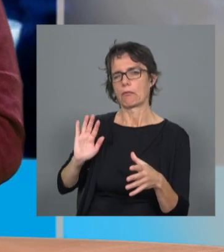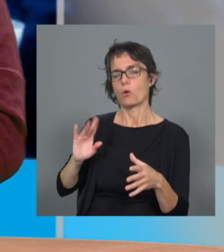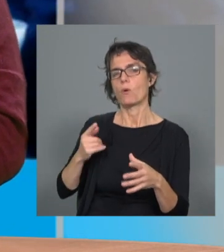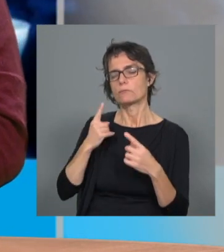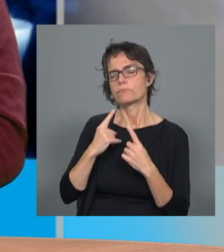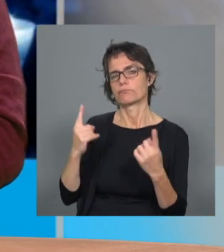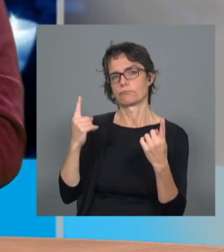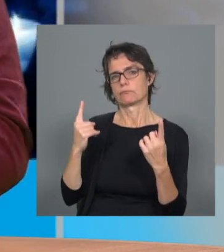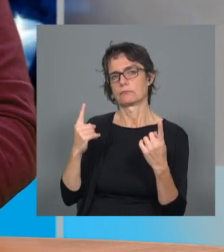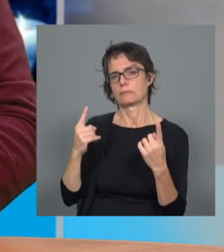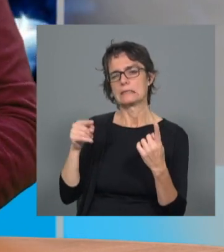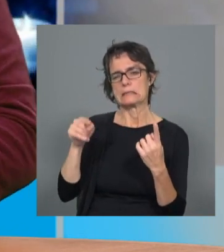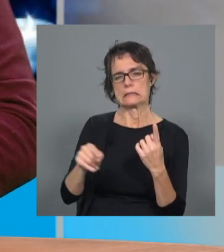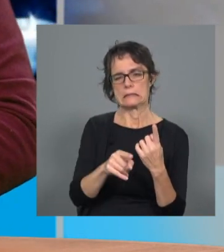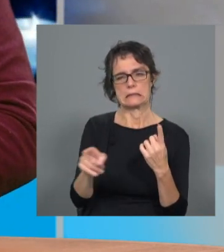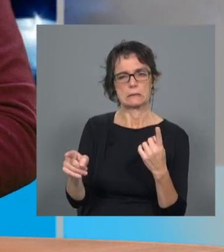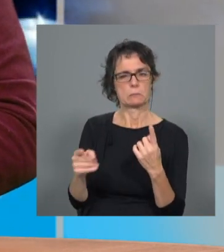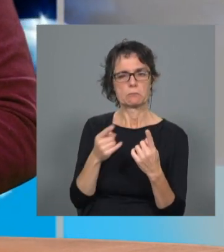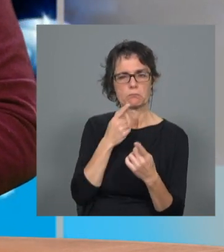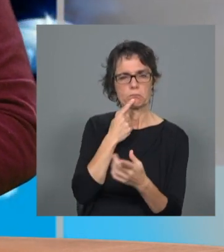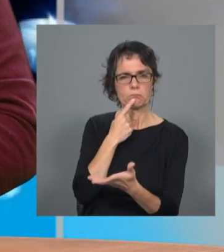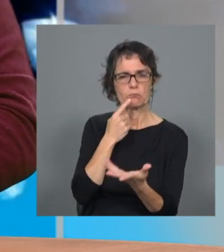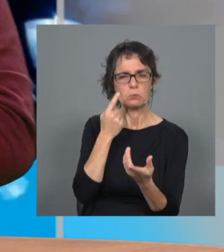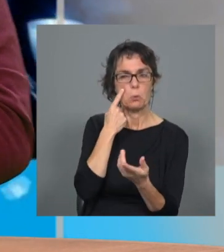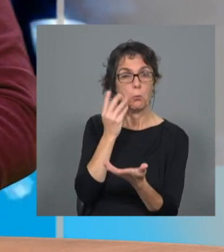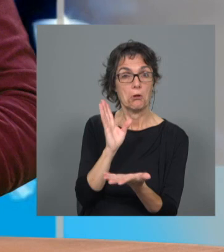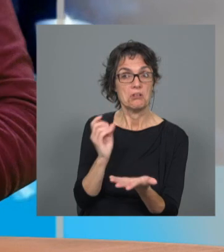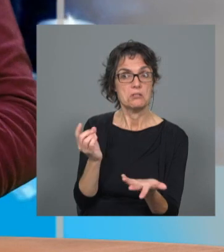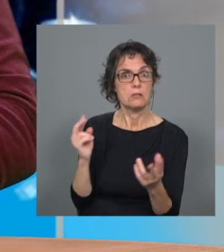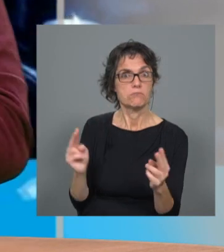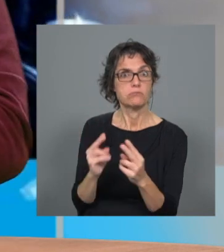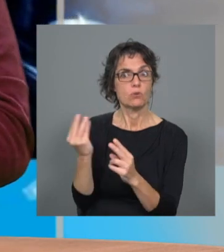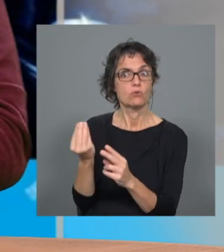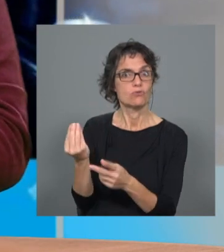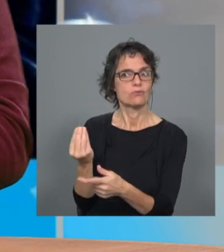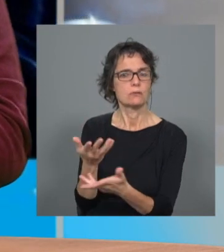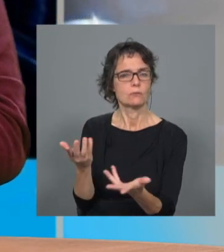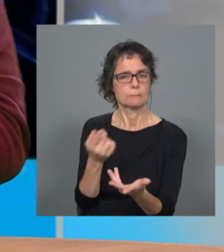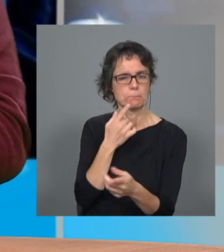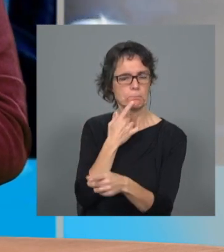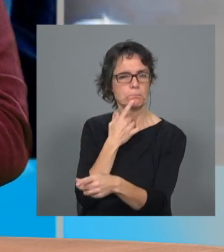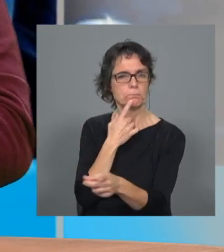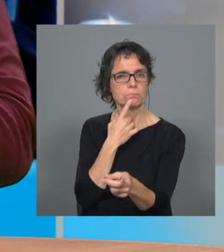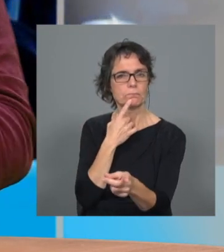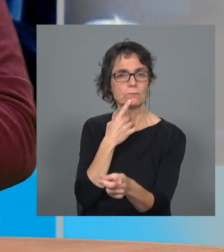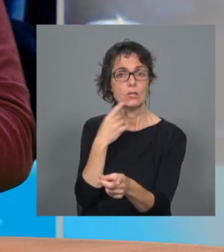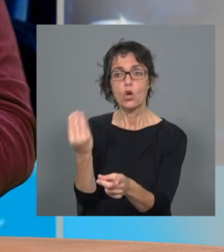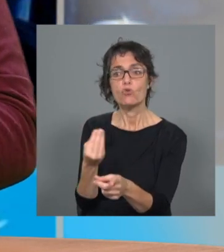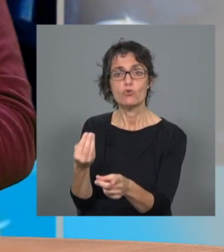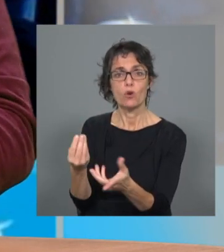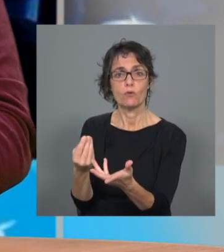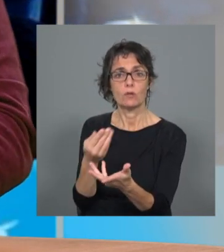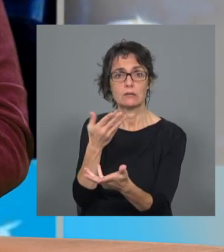anúncio, havia um profundo desconhecimento em relação à Jornada Mundial da Juventude nas comunidades, em particular nas gerações mais novas, que não tinham